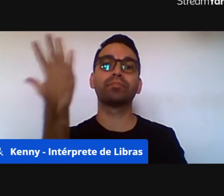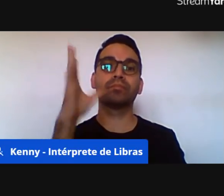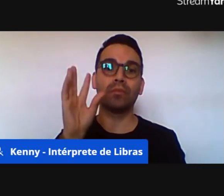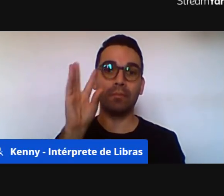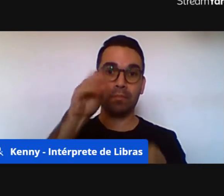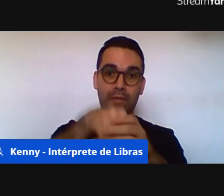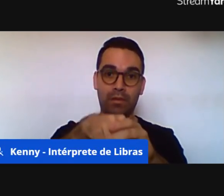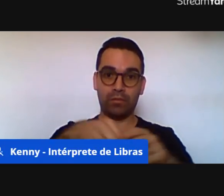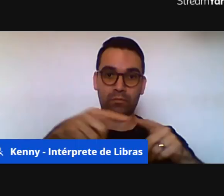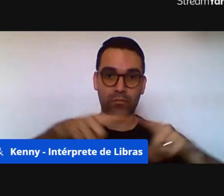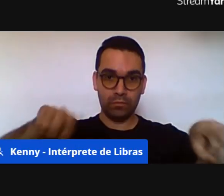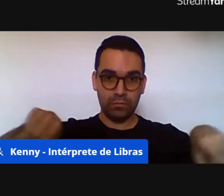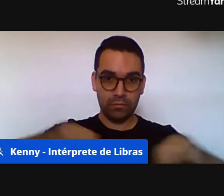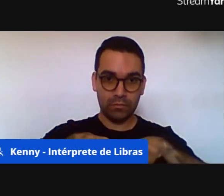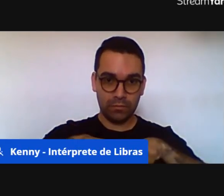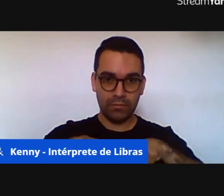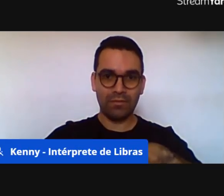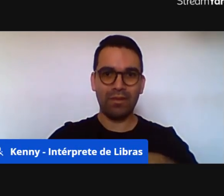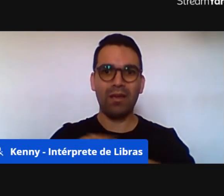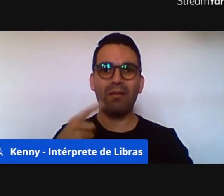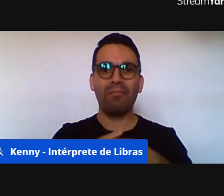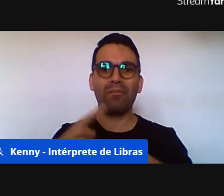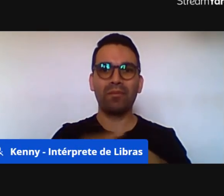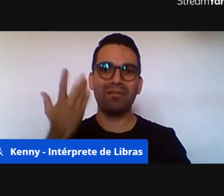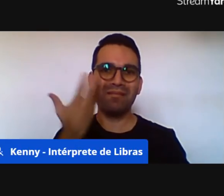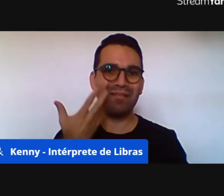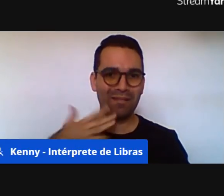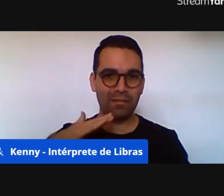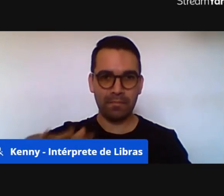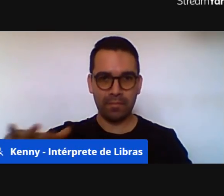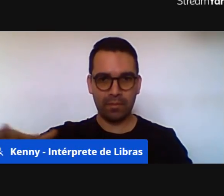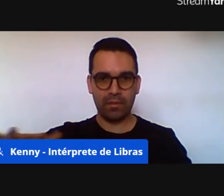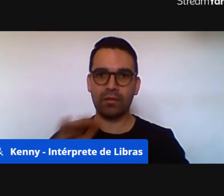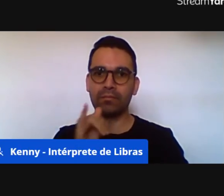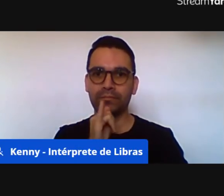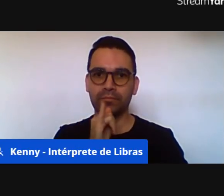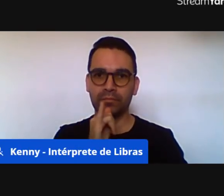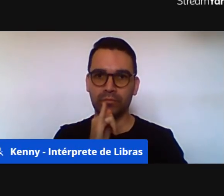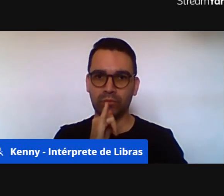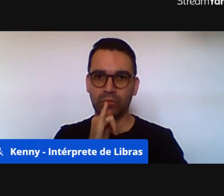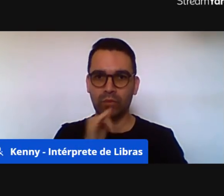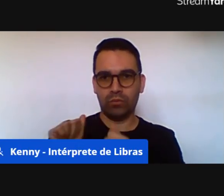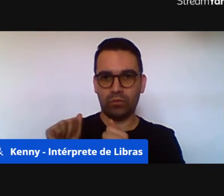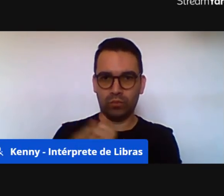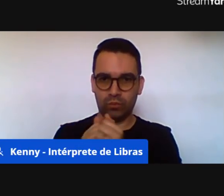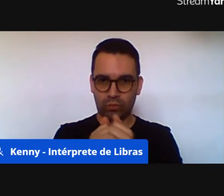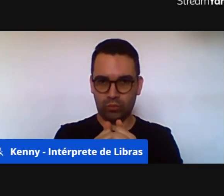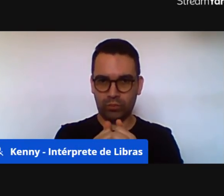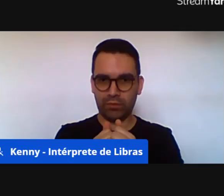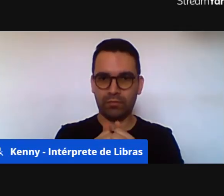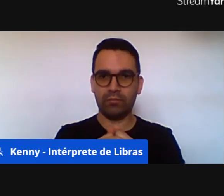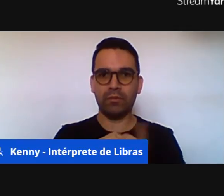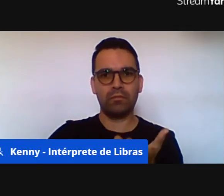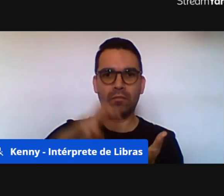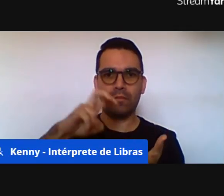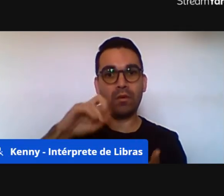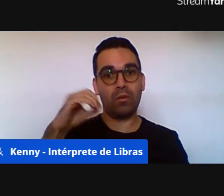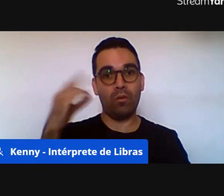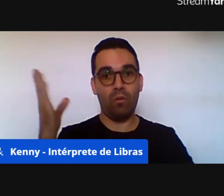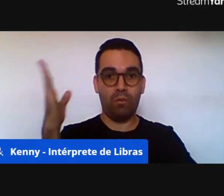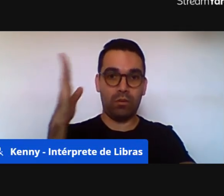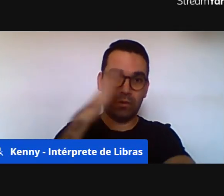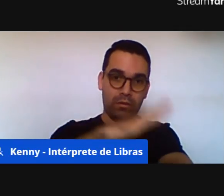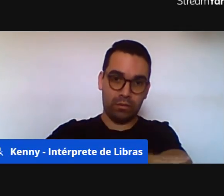pessoas que ficam muito tempo juntas. Então, aquelas crianças elas vão ficar meio período juntas, todas elas. Normalmente, se pega a